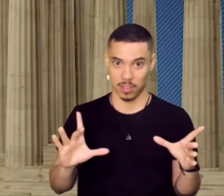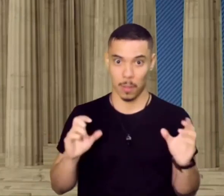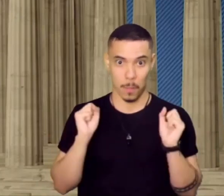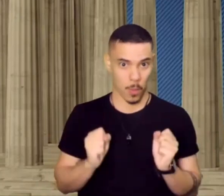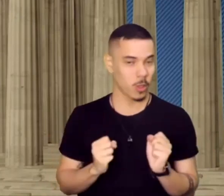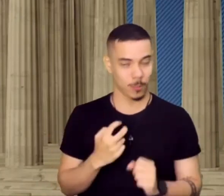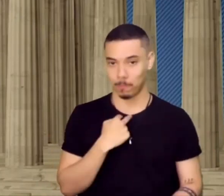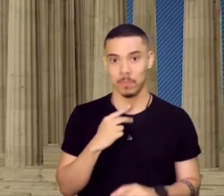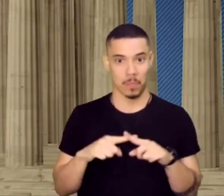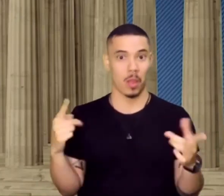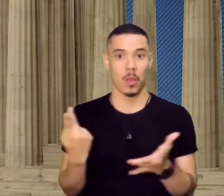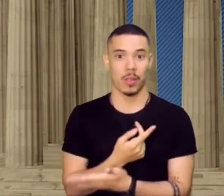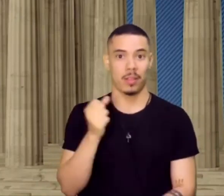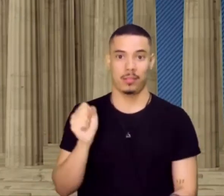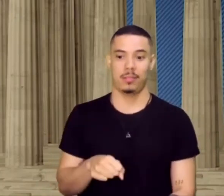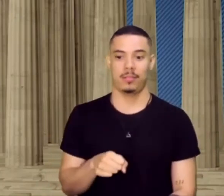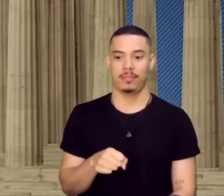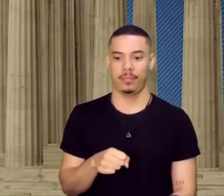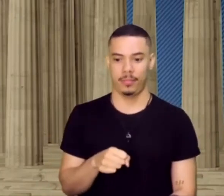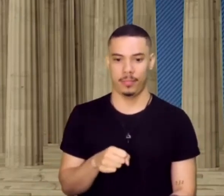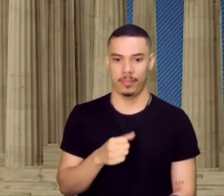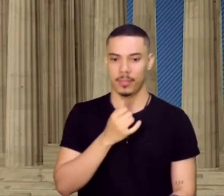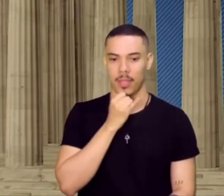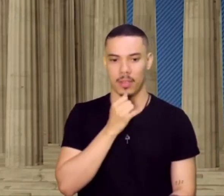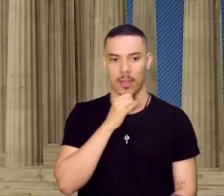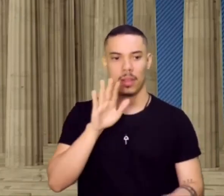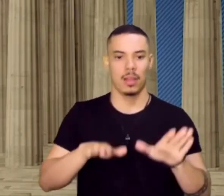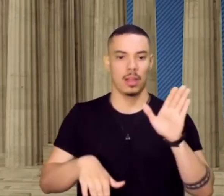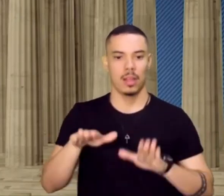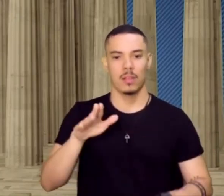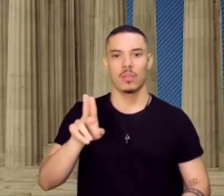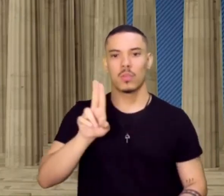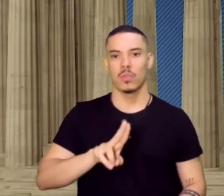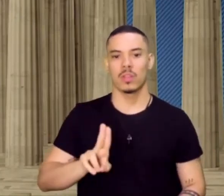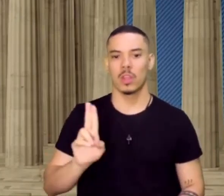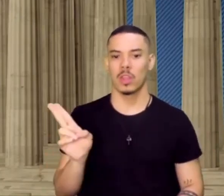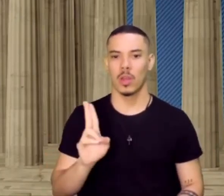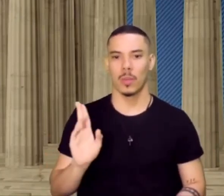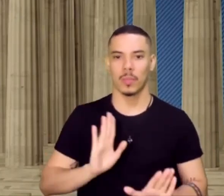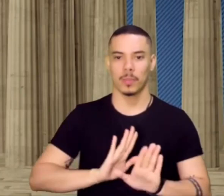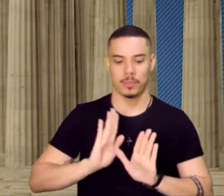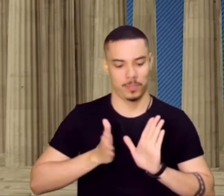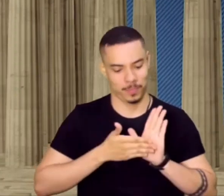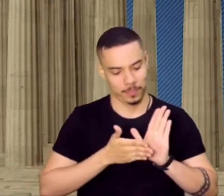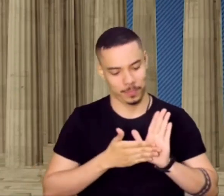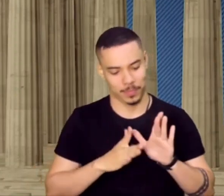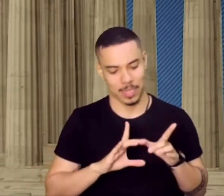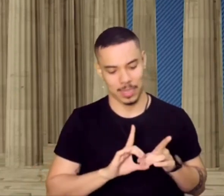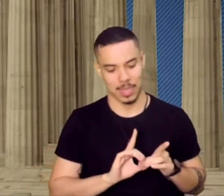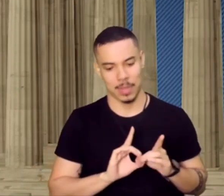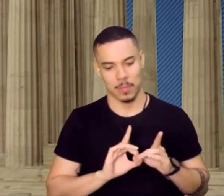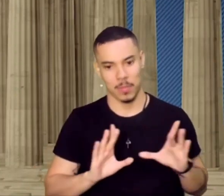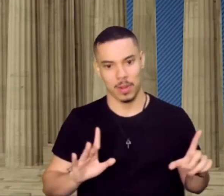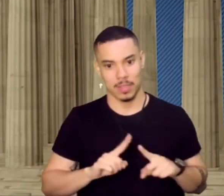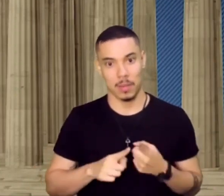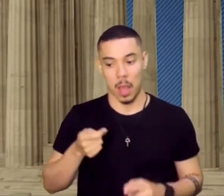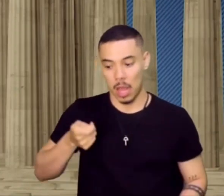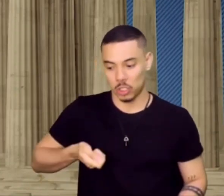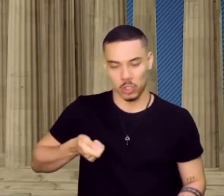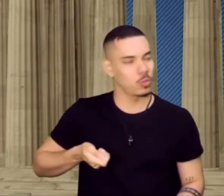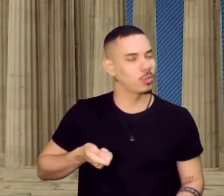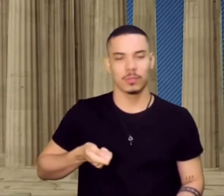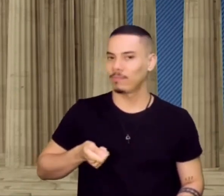ocorre. Às vezes usa-se o nome democracia num país, mas nas atitudes não é